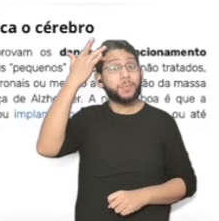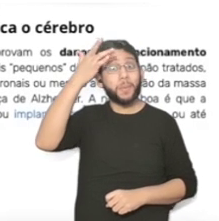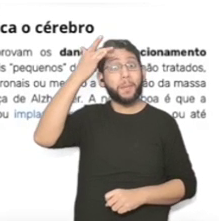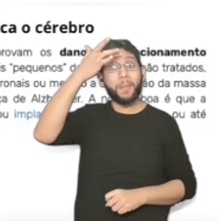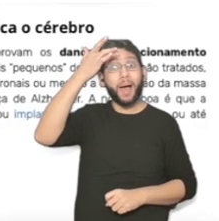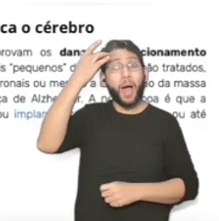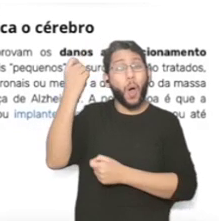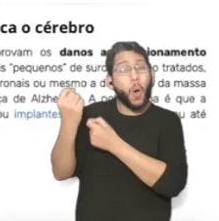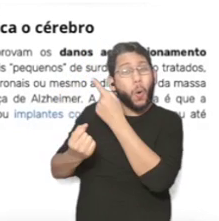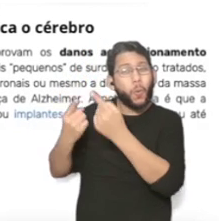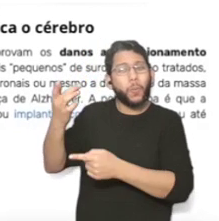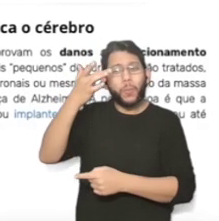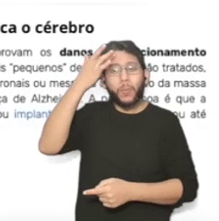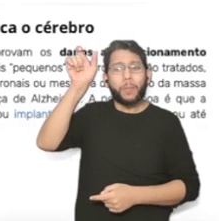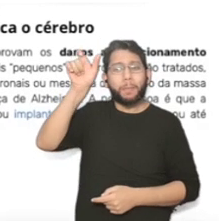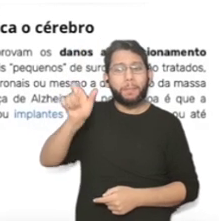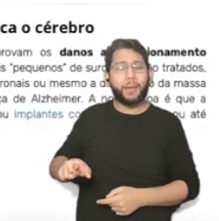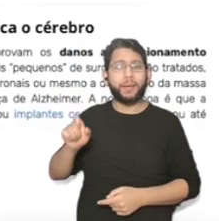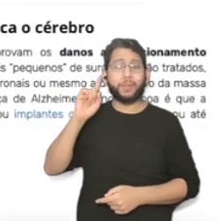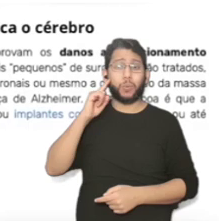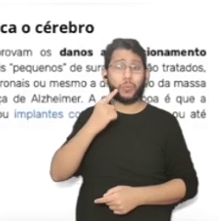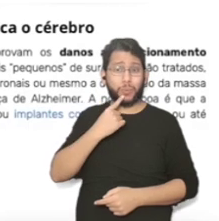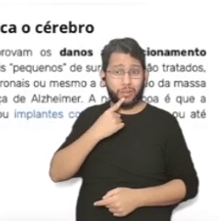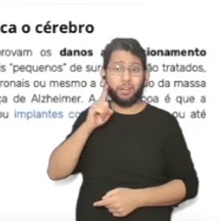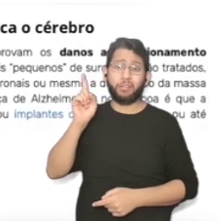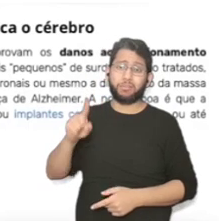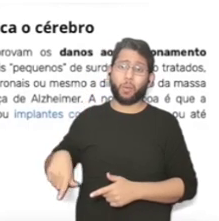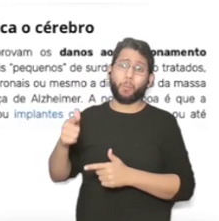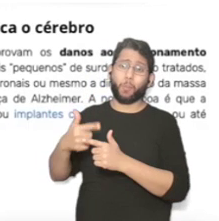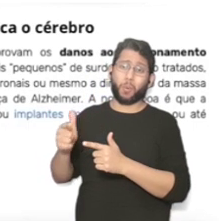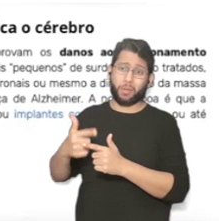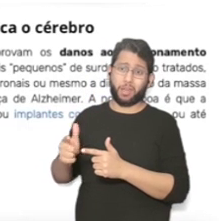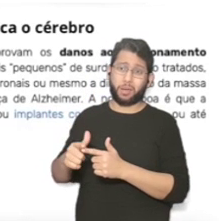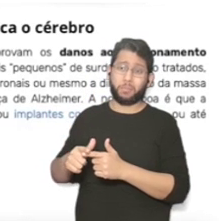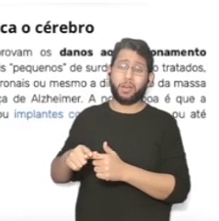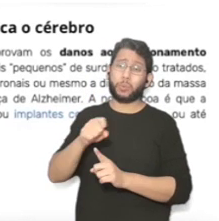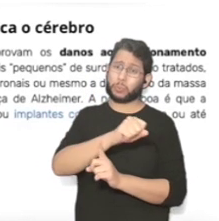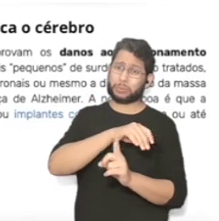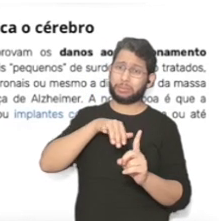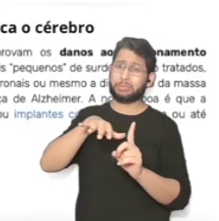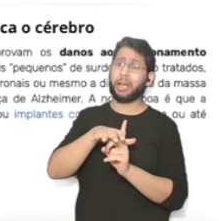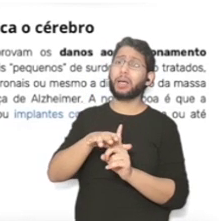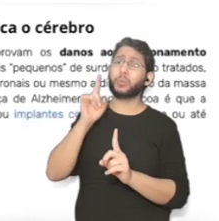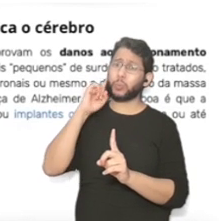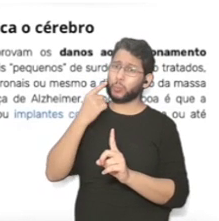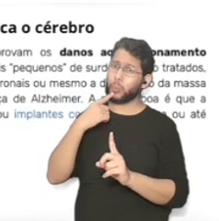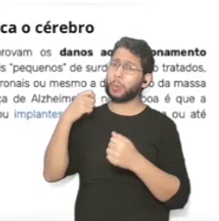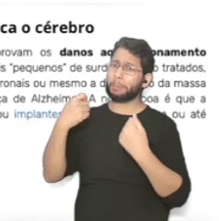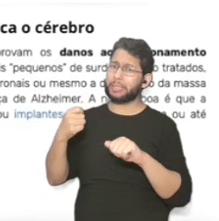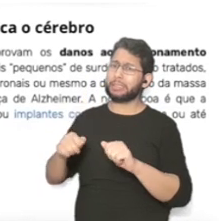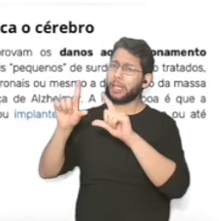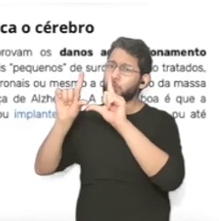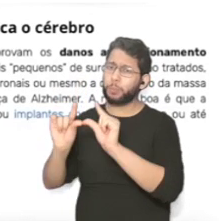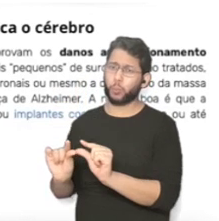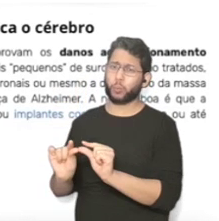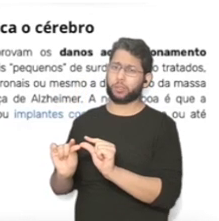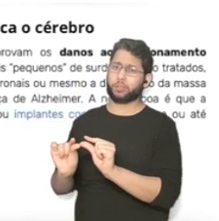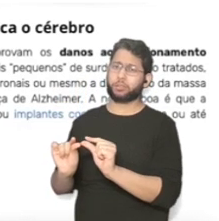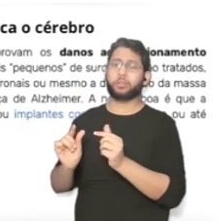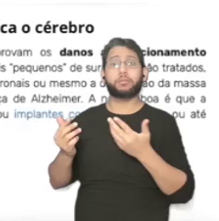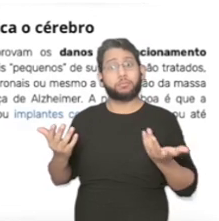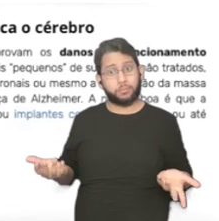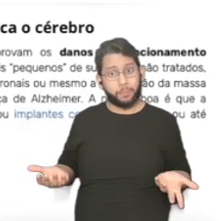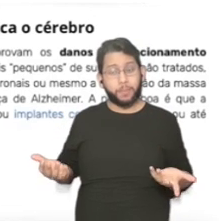tem aqueles que entendem a surdez como um problema a ser erradicado. Por essa razão, eu trago